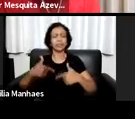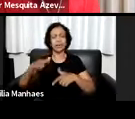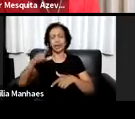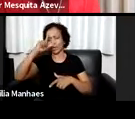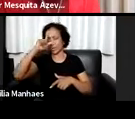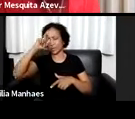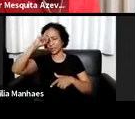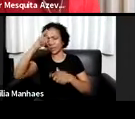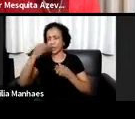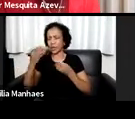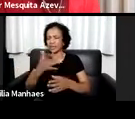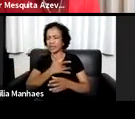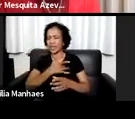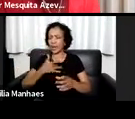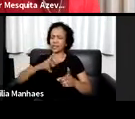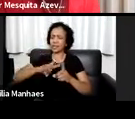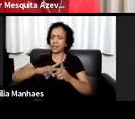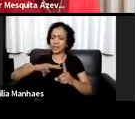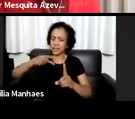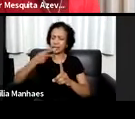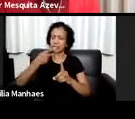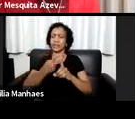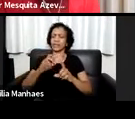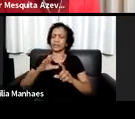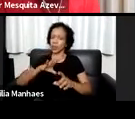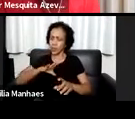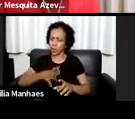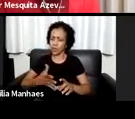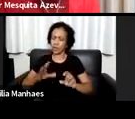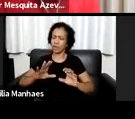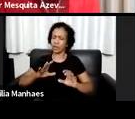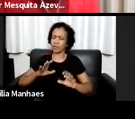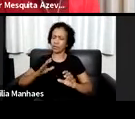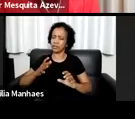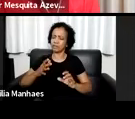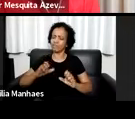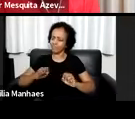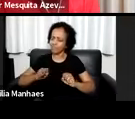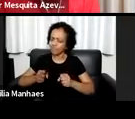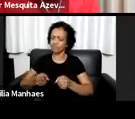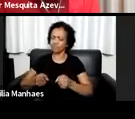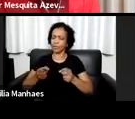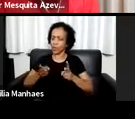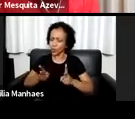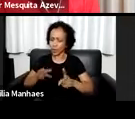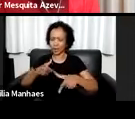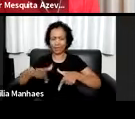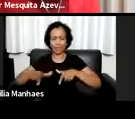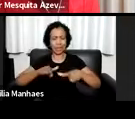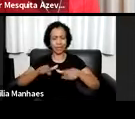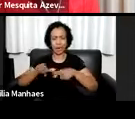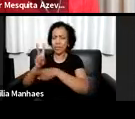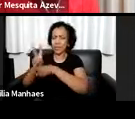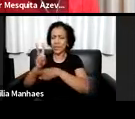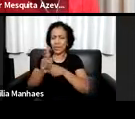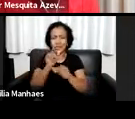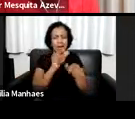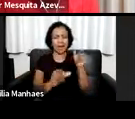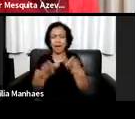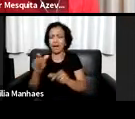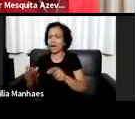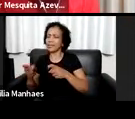saúde redobrada, dê vigor, dê ânimo, dê forças adicionais, Deus, guarda cada um deles, para que eles possam,